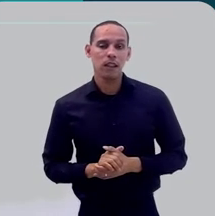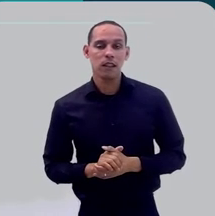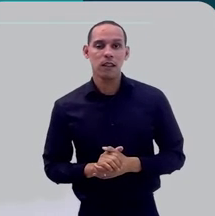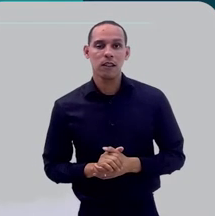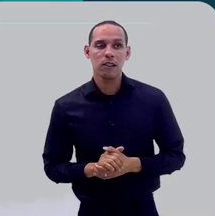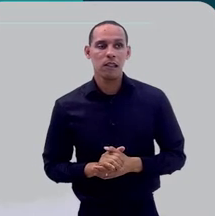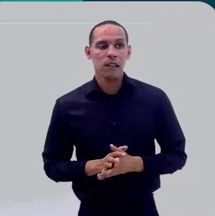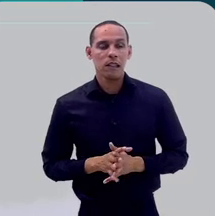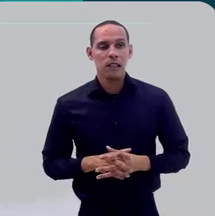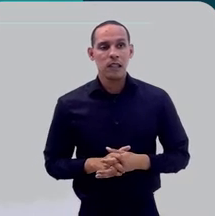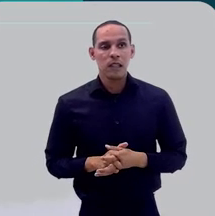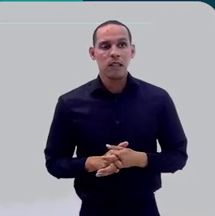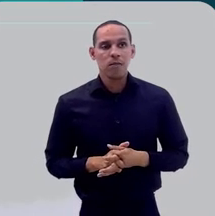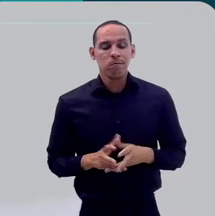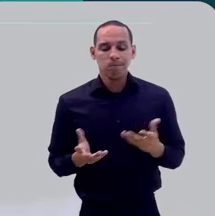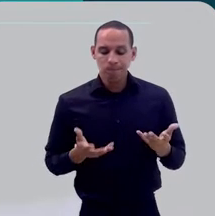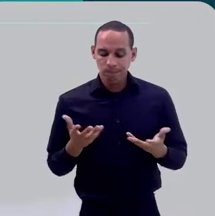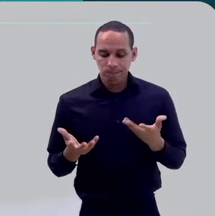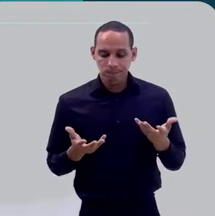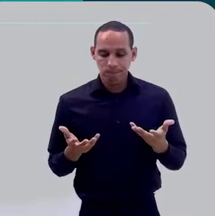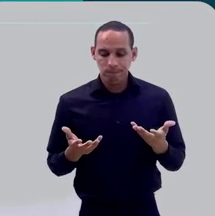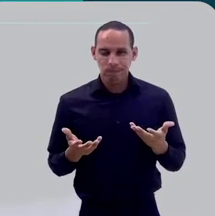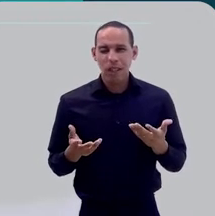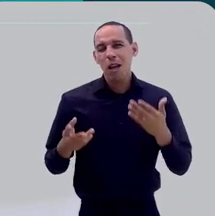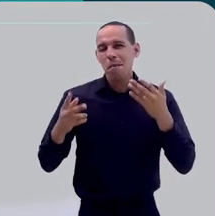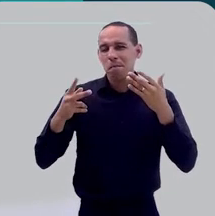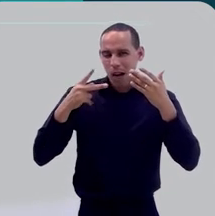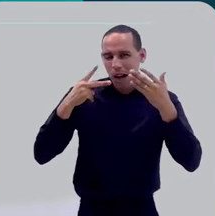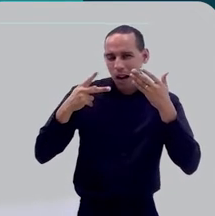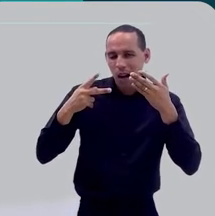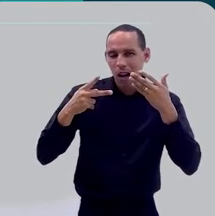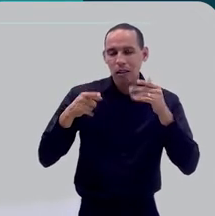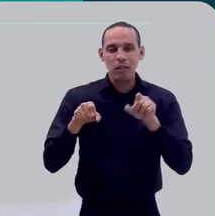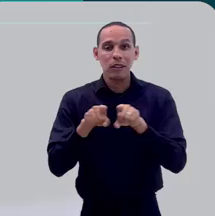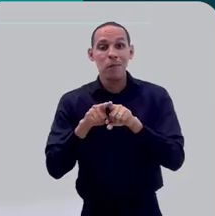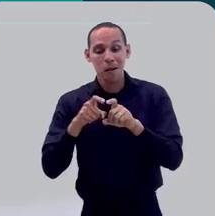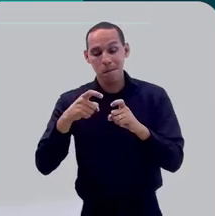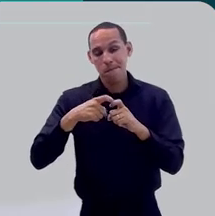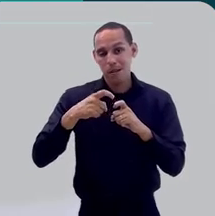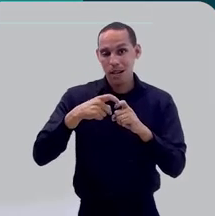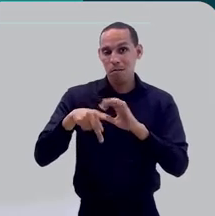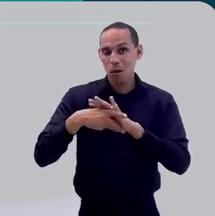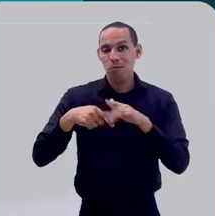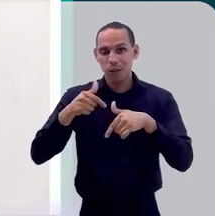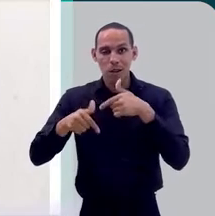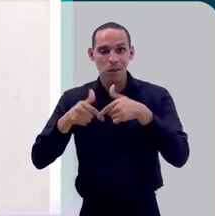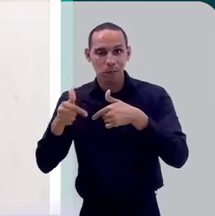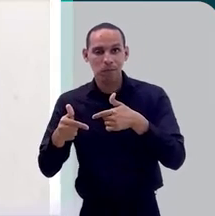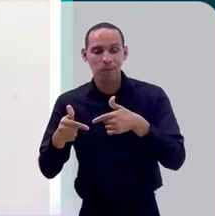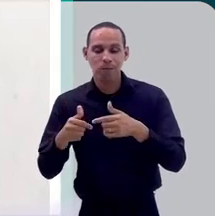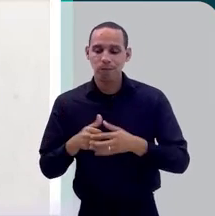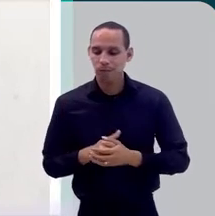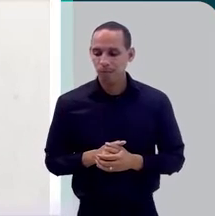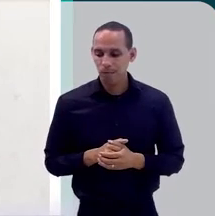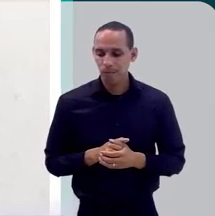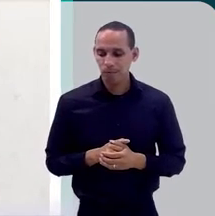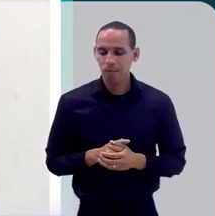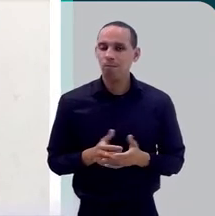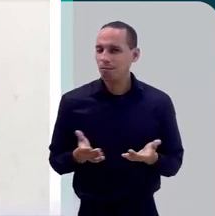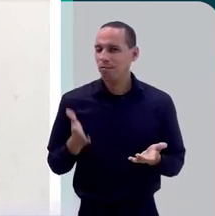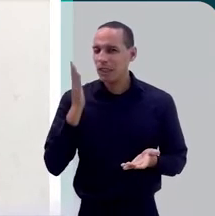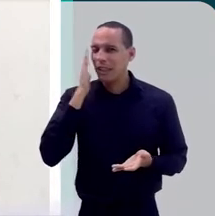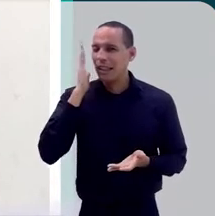verdade, tanto os psiquiatras quanto os médicos de trabalho